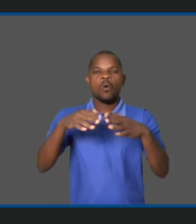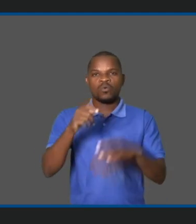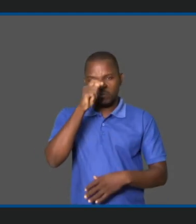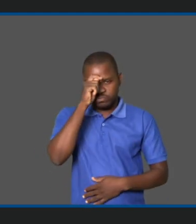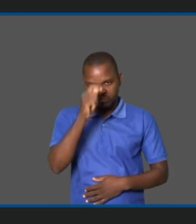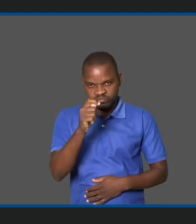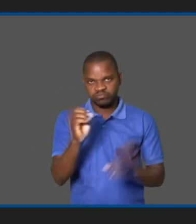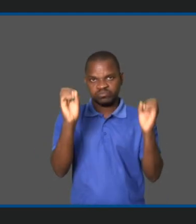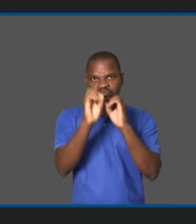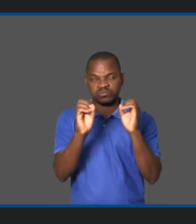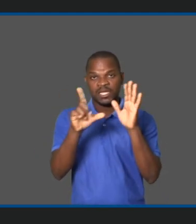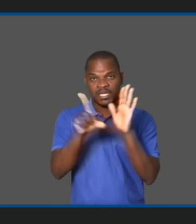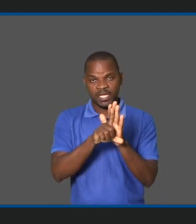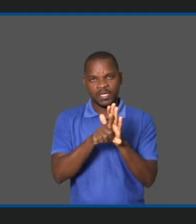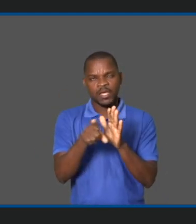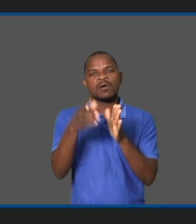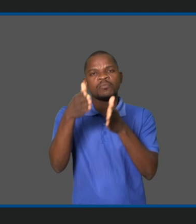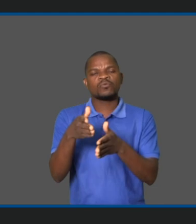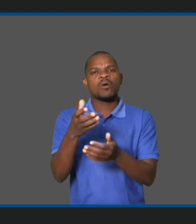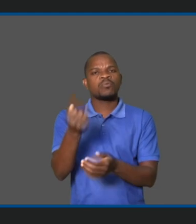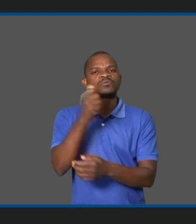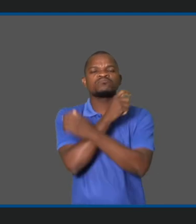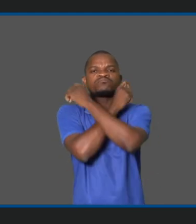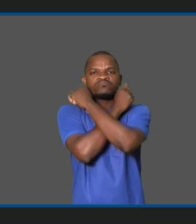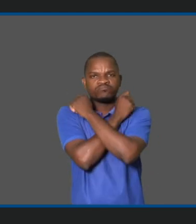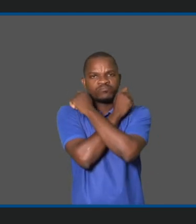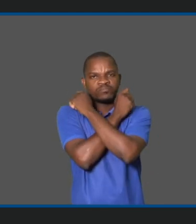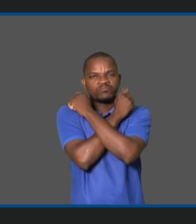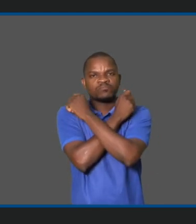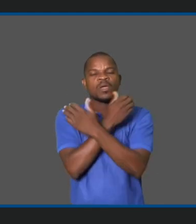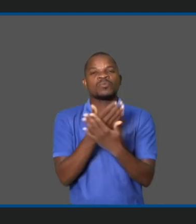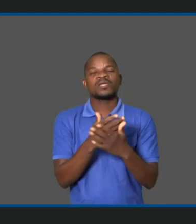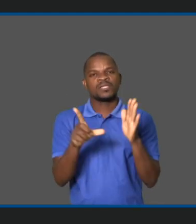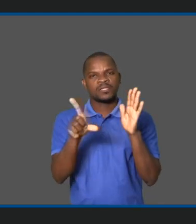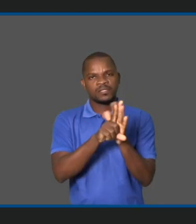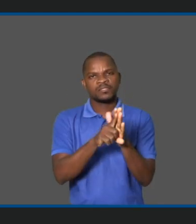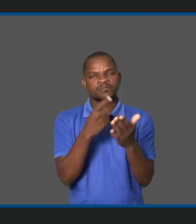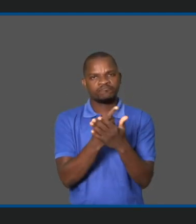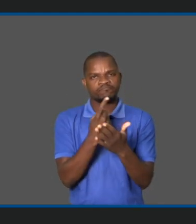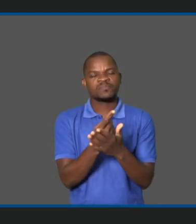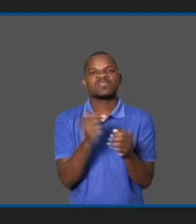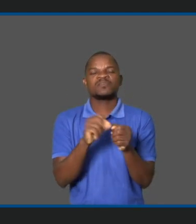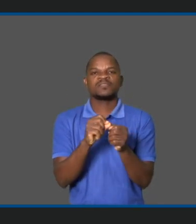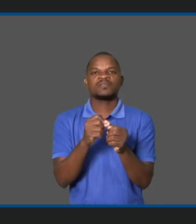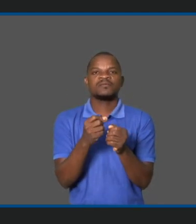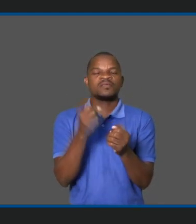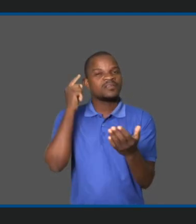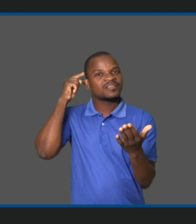aplicada para educar, não é? Para educar a pessoa que